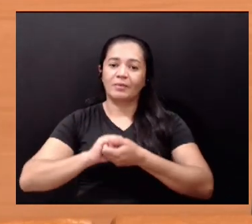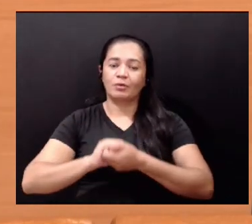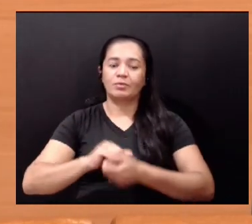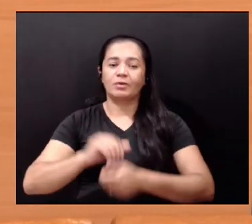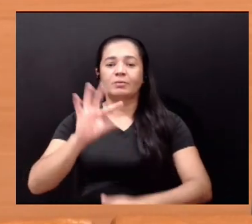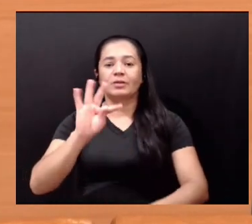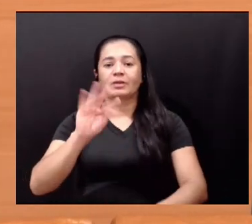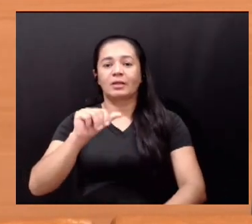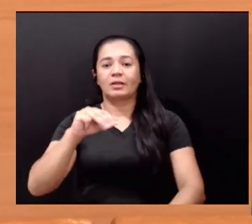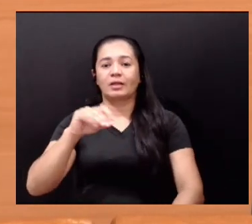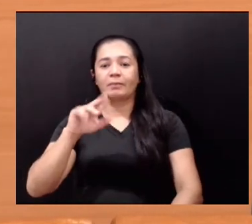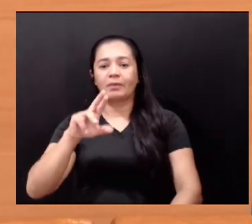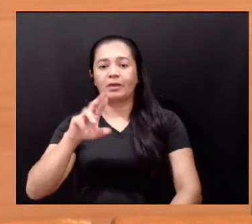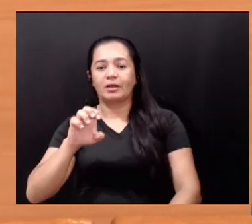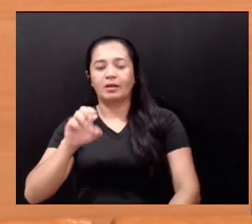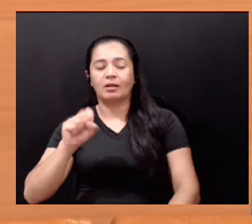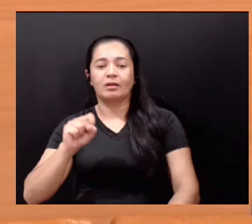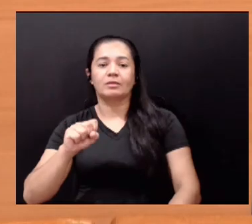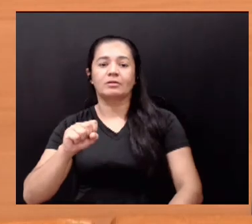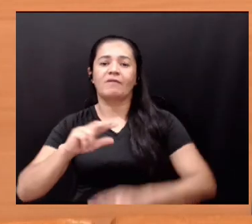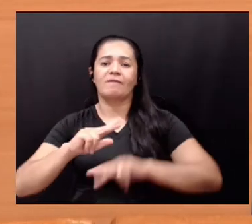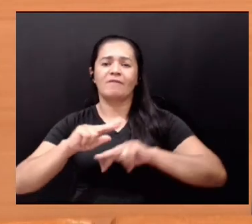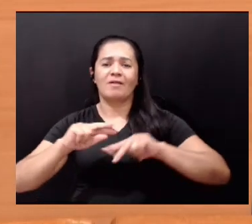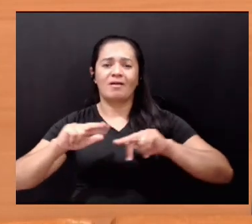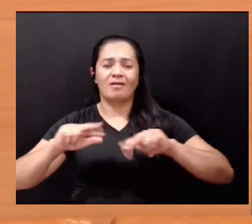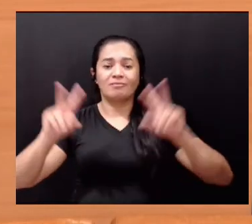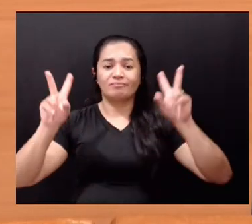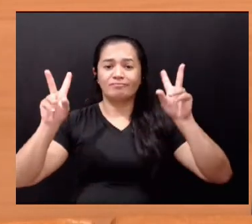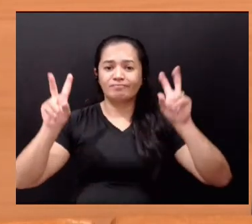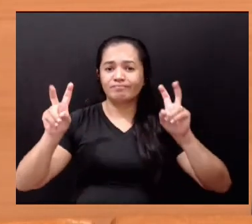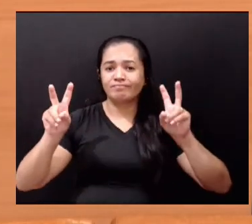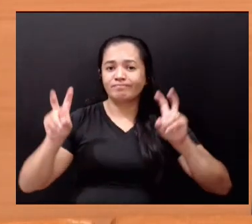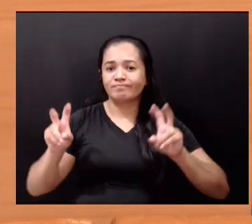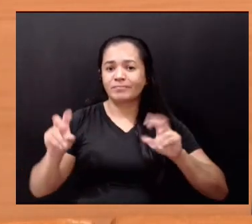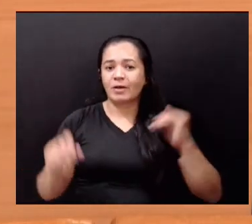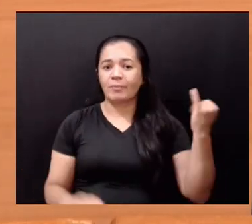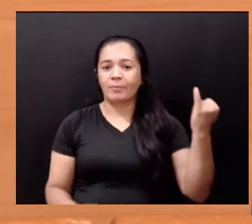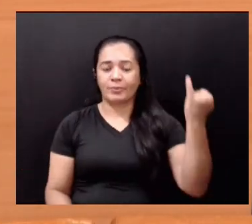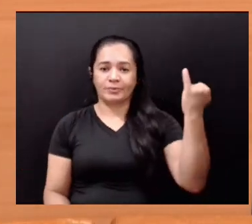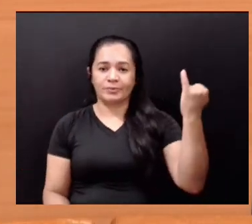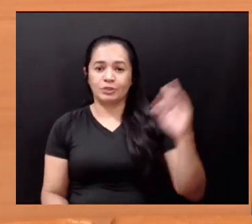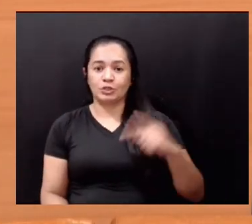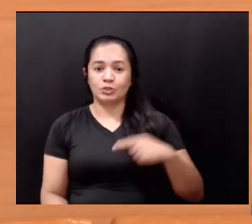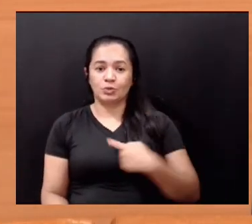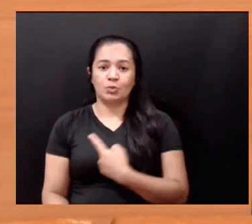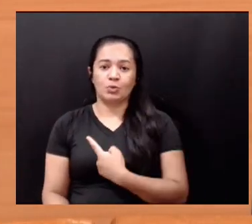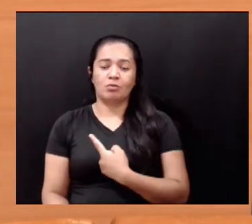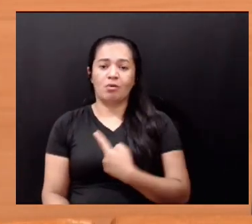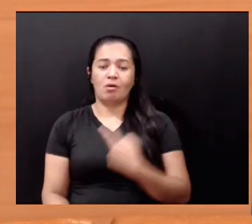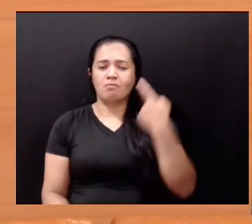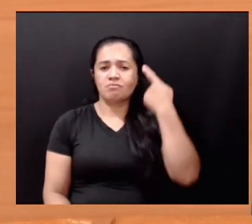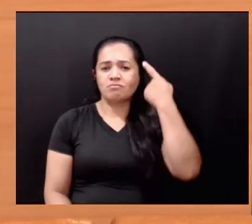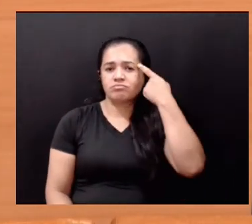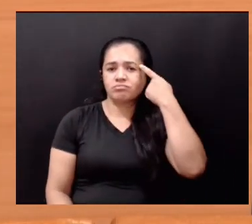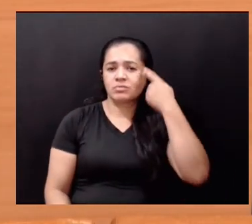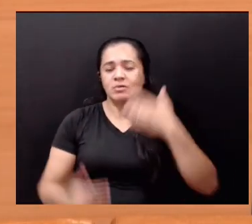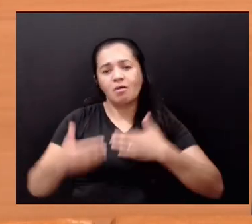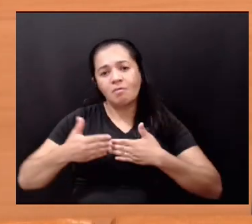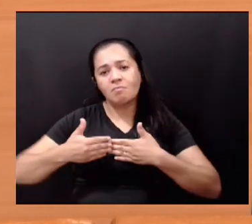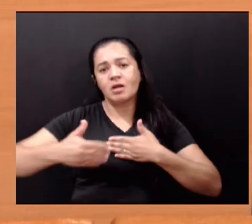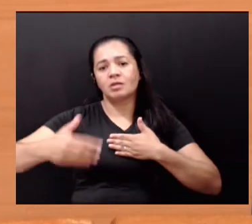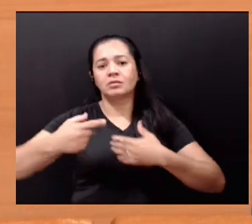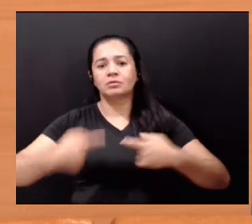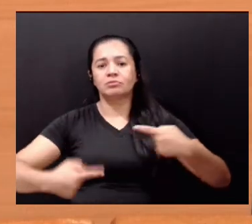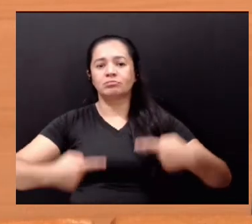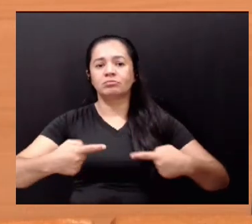fala. E eu acho que tem diversos pontos que são muito significativos, né, para a gente poder pensar a partir de políticas públicas, né? A Tamires trouxe